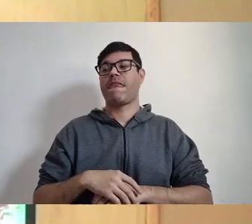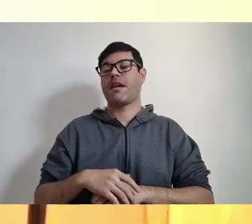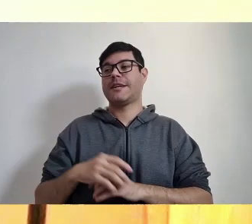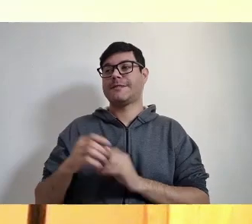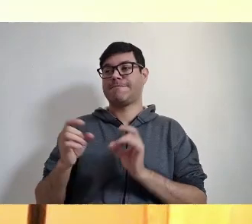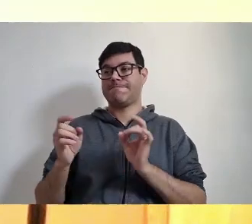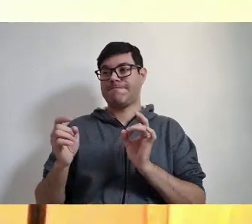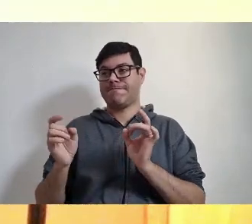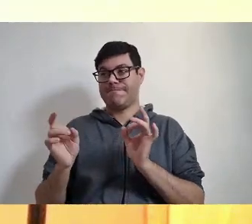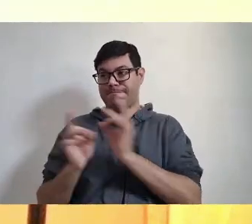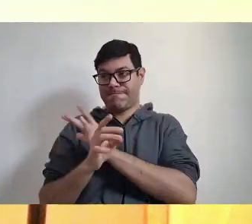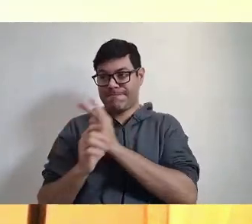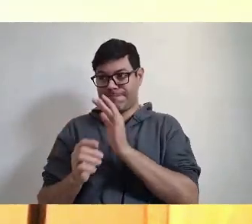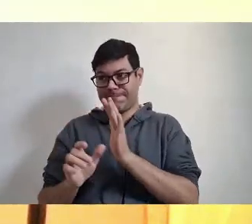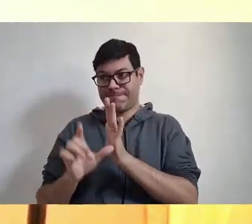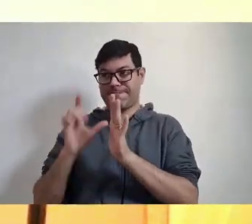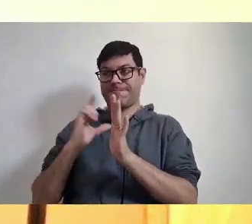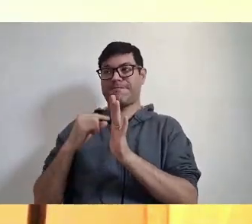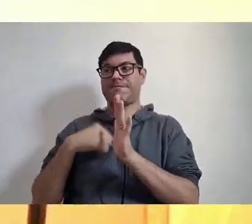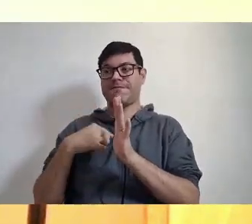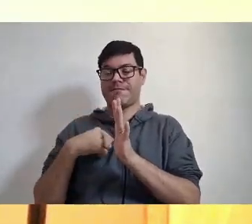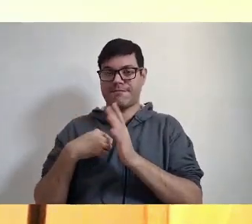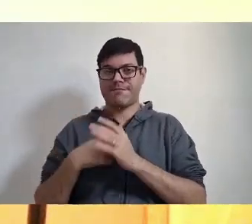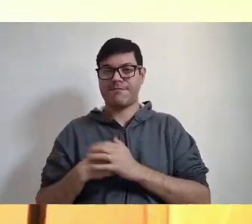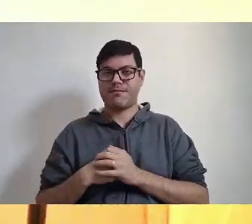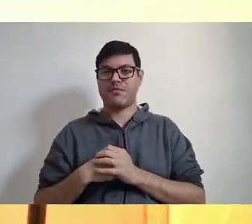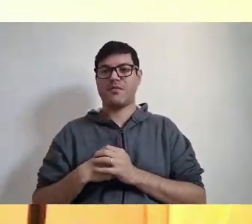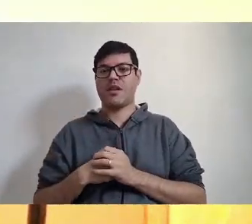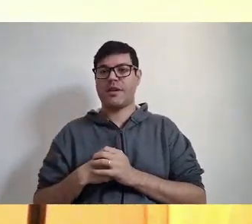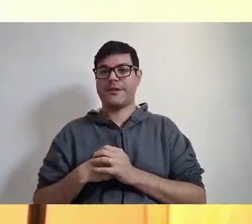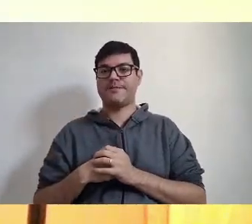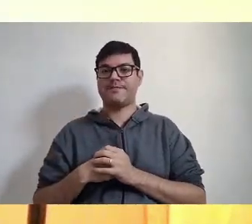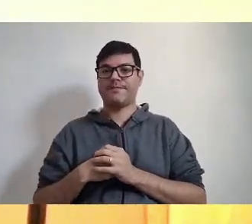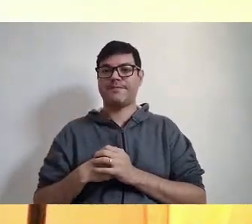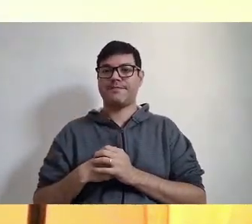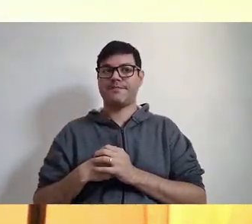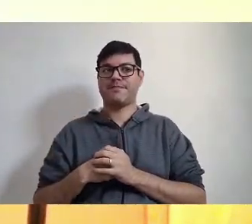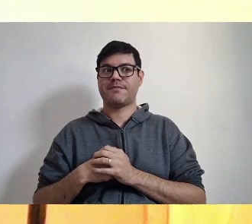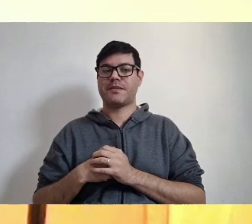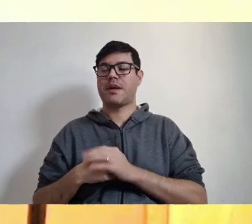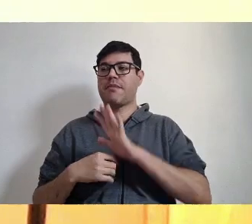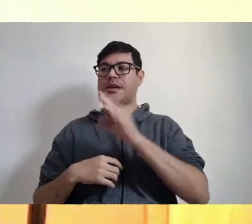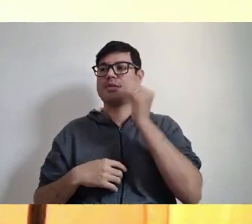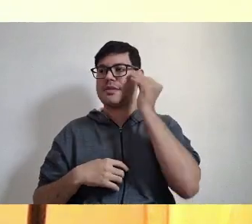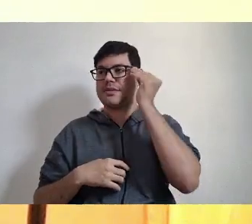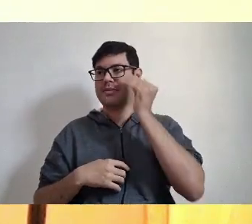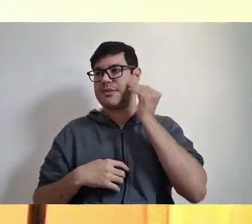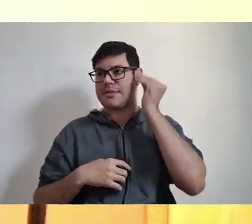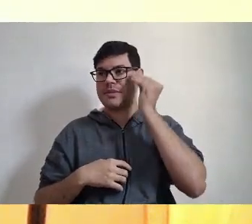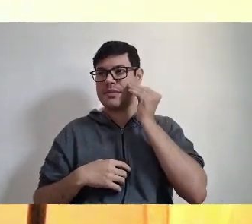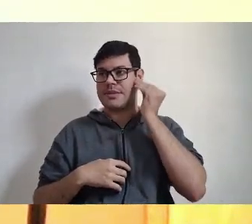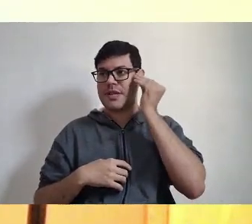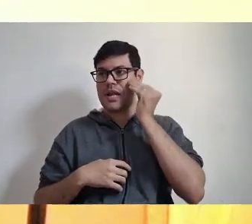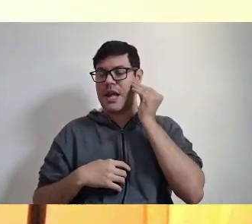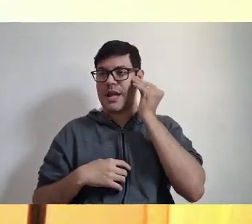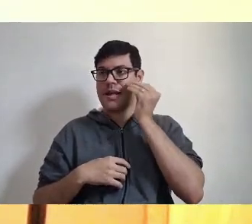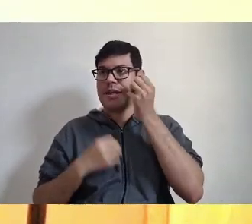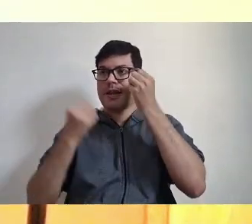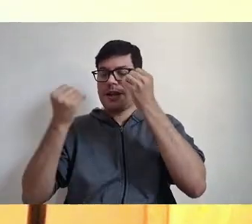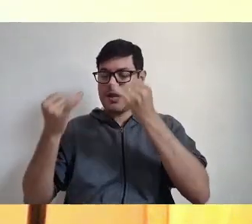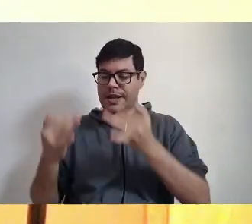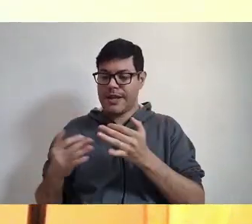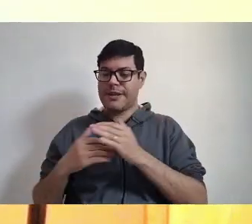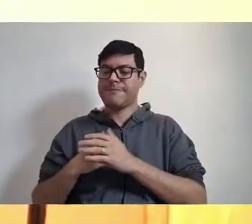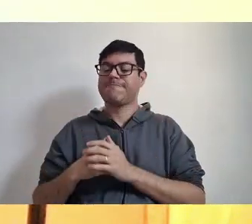tenho uma peculiaridade que eu consigo, não sei se, não é dom, mas acho que é experiência. Eu estava falando por dom.